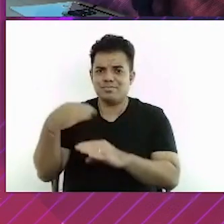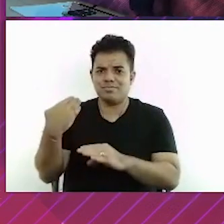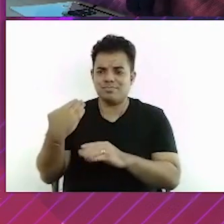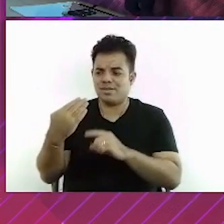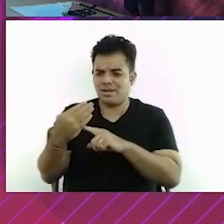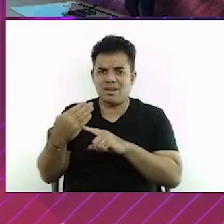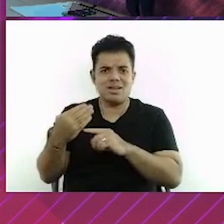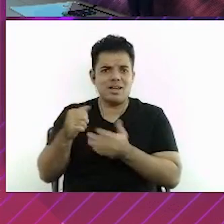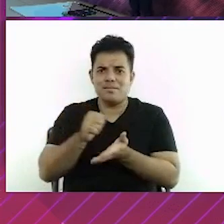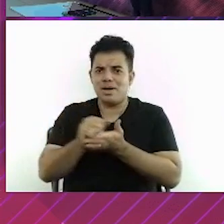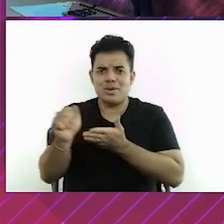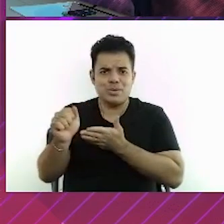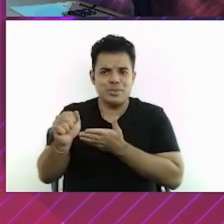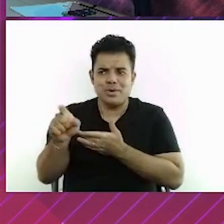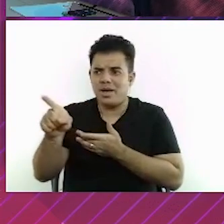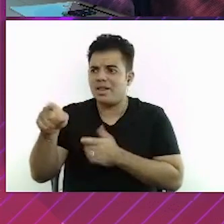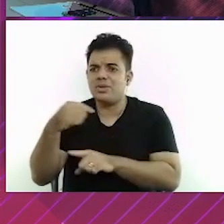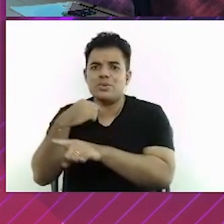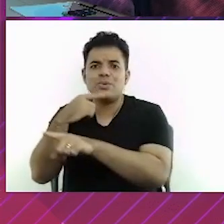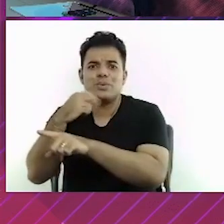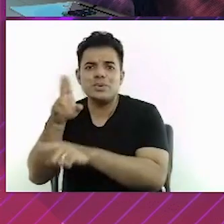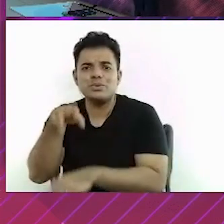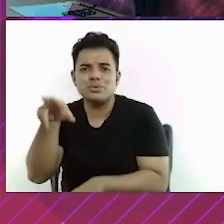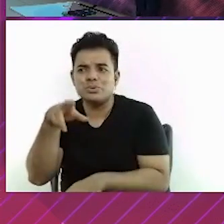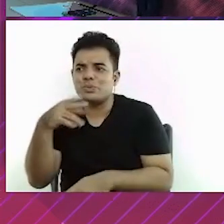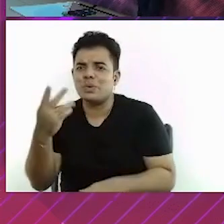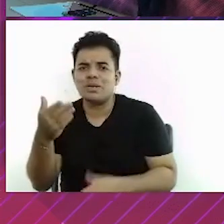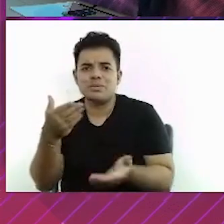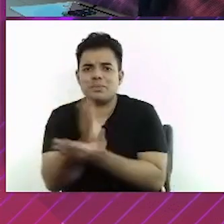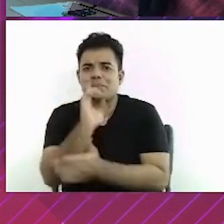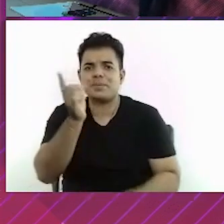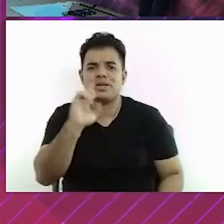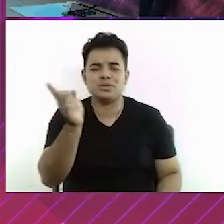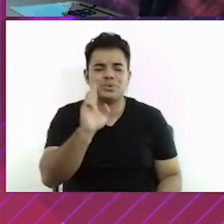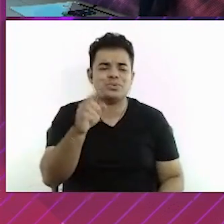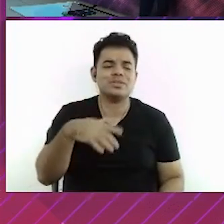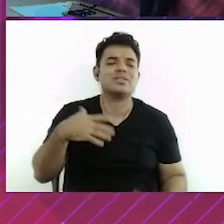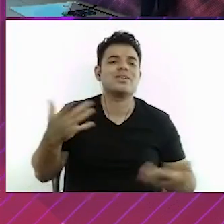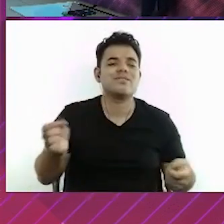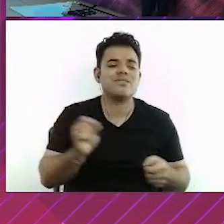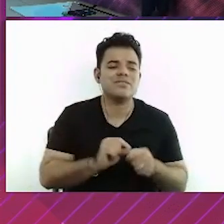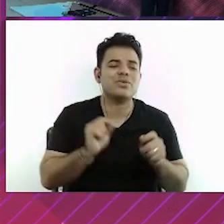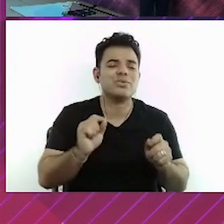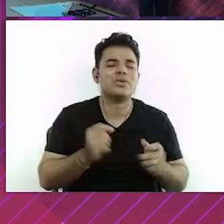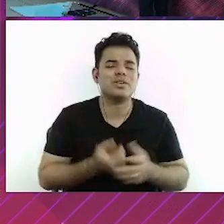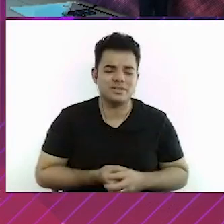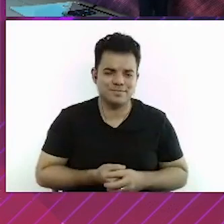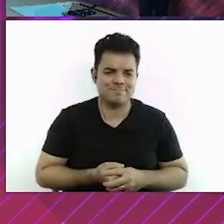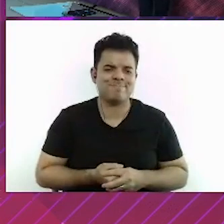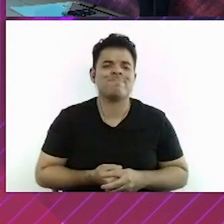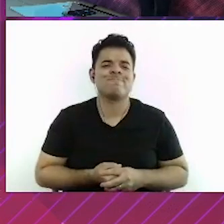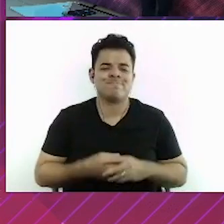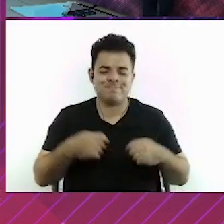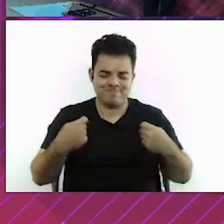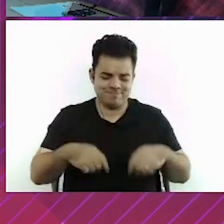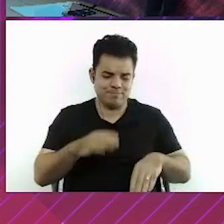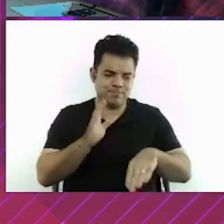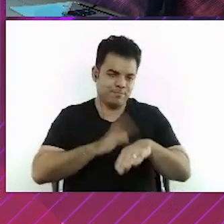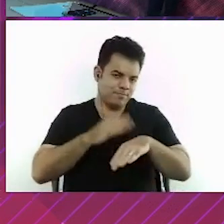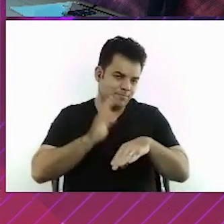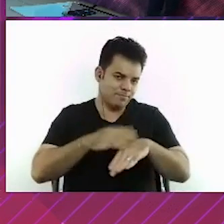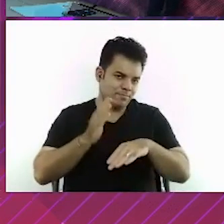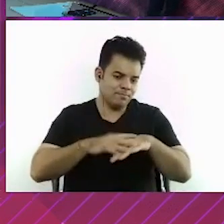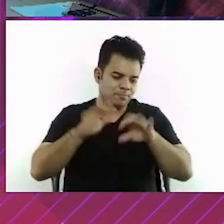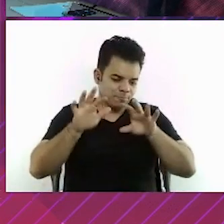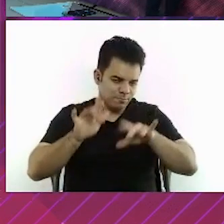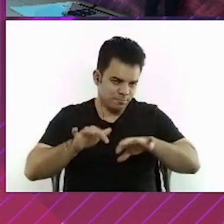não conseguiu processá-la. Então, o ideal é você ter uma confirmação manual. O que você faz? Seu microserviço recebe